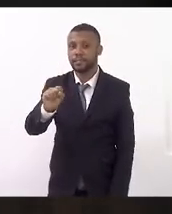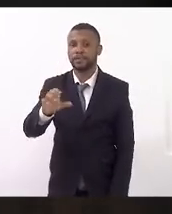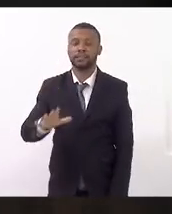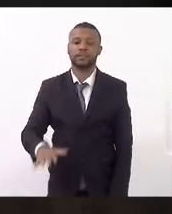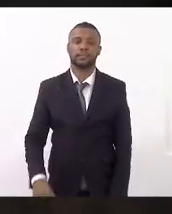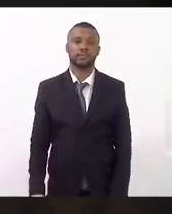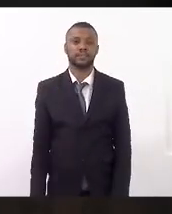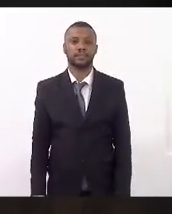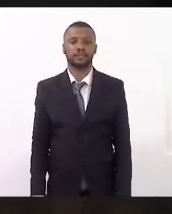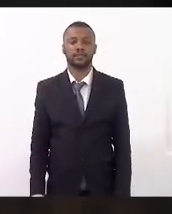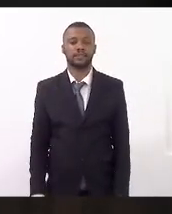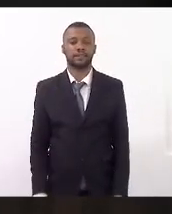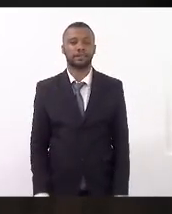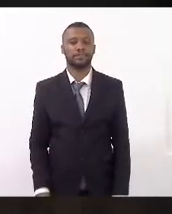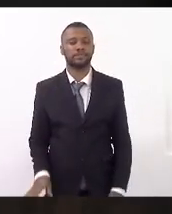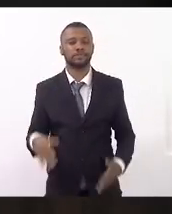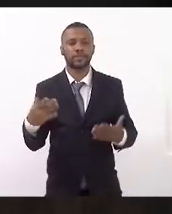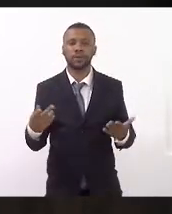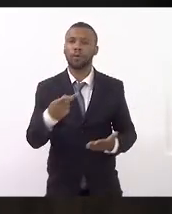Deputado, presidência